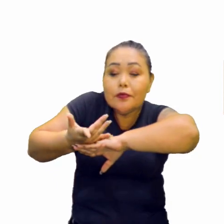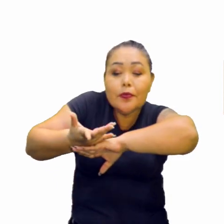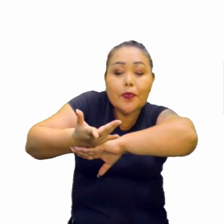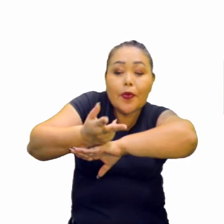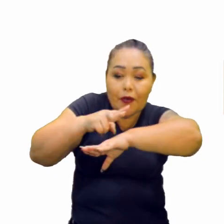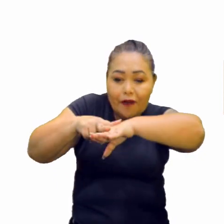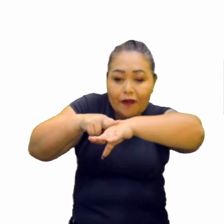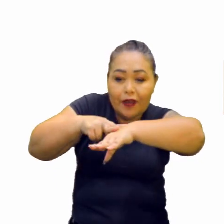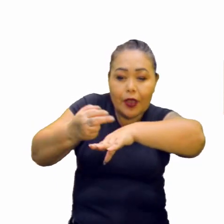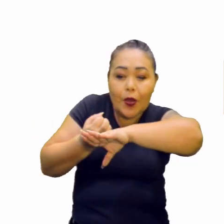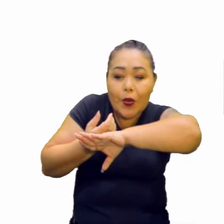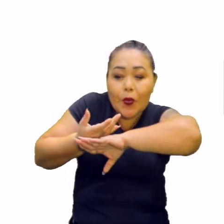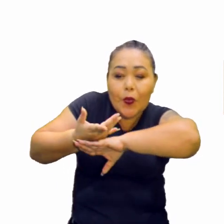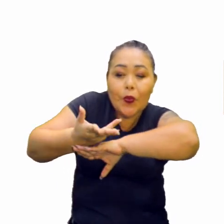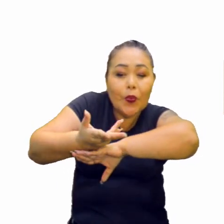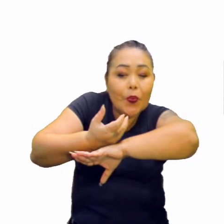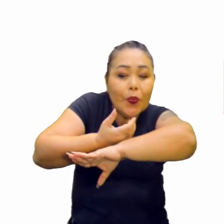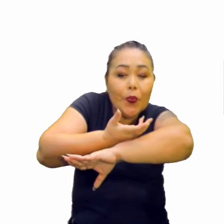com a